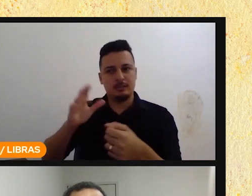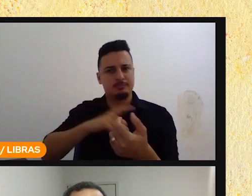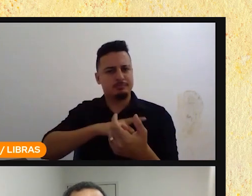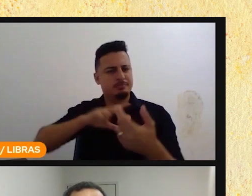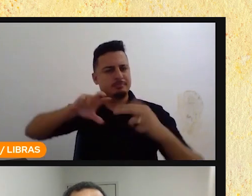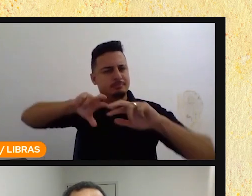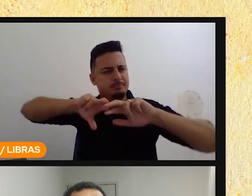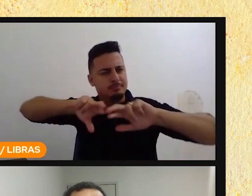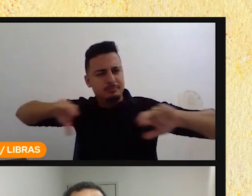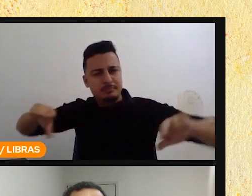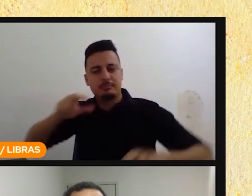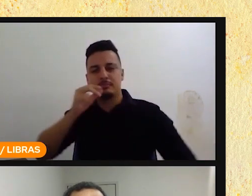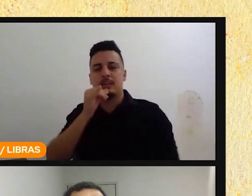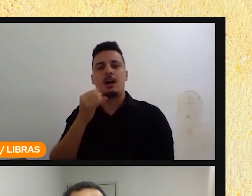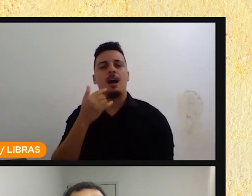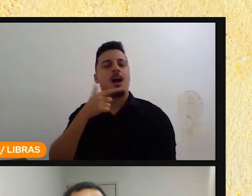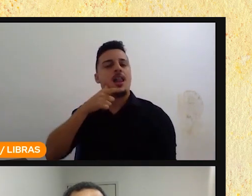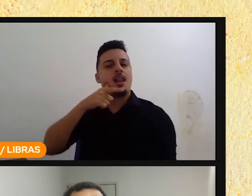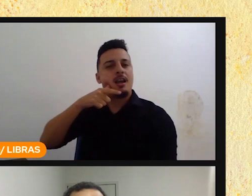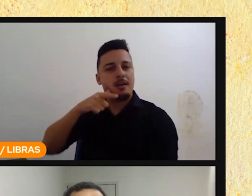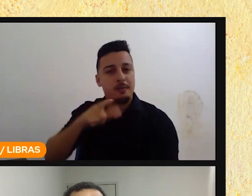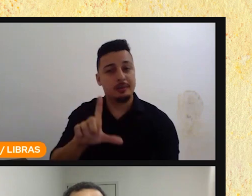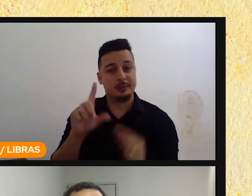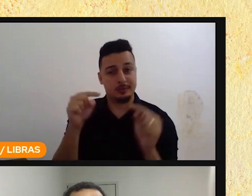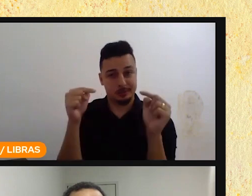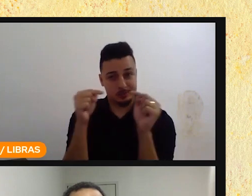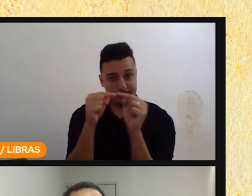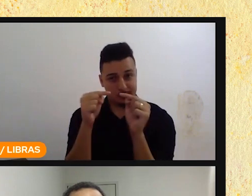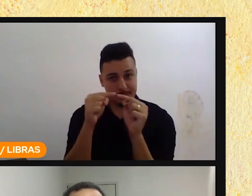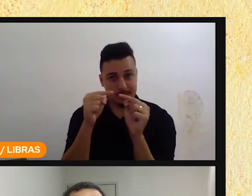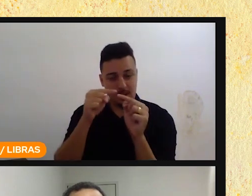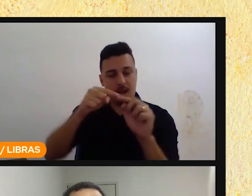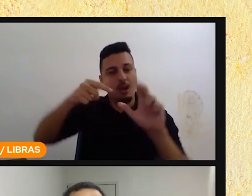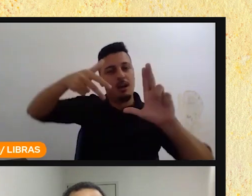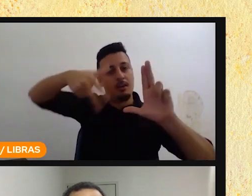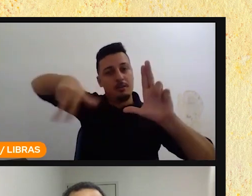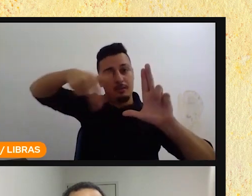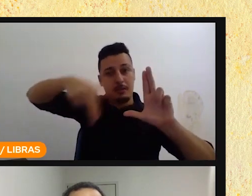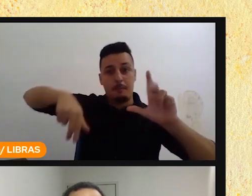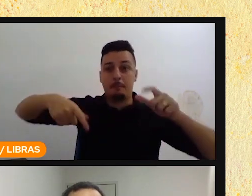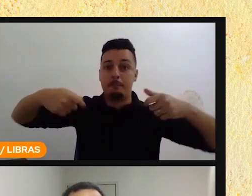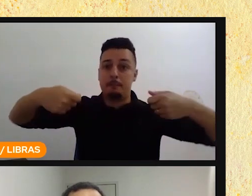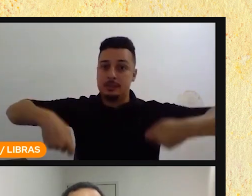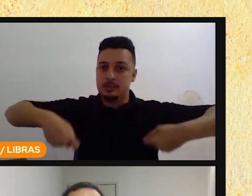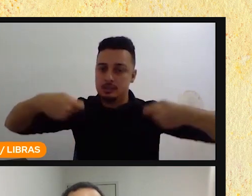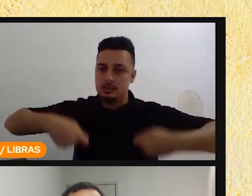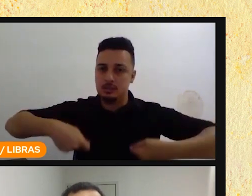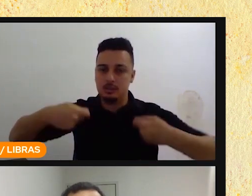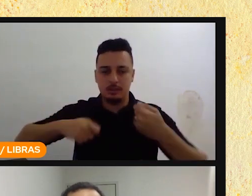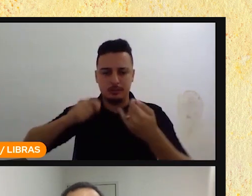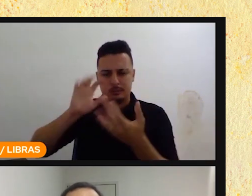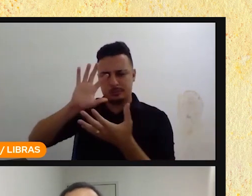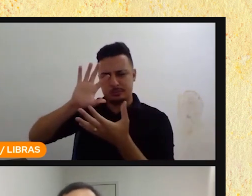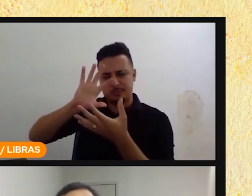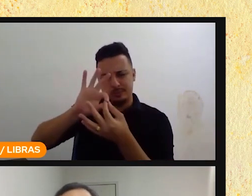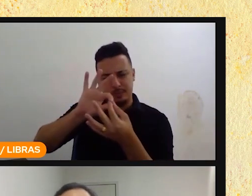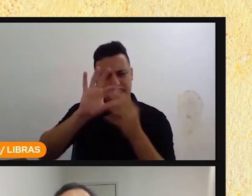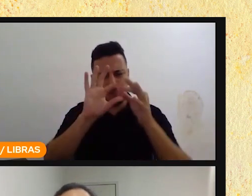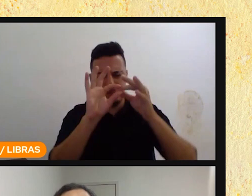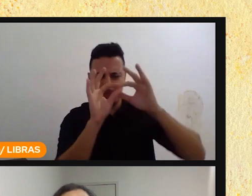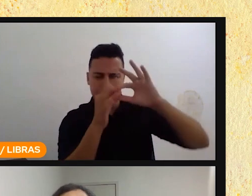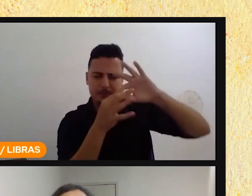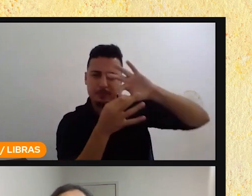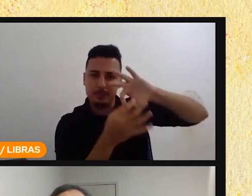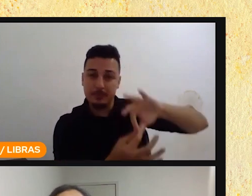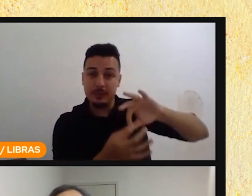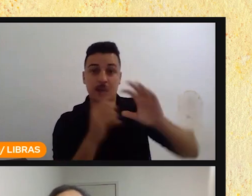a linguagem da animação ela tem uma série de especificidades, né? Produzir um longa de animação é completamente diferente de produzir um longa-metragem